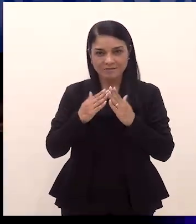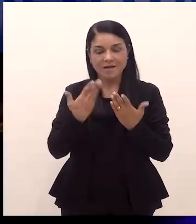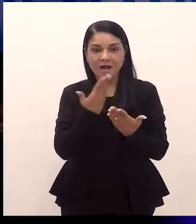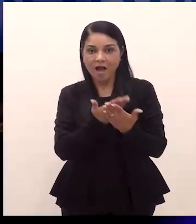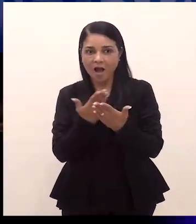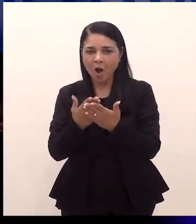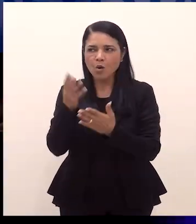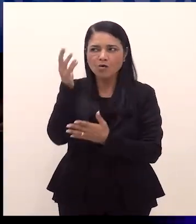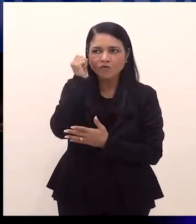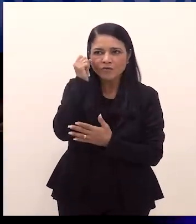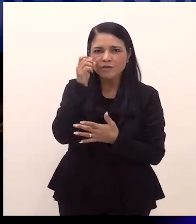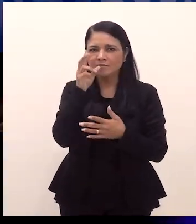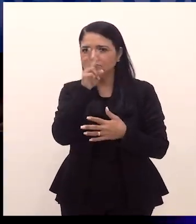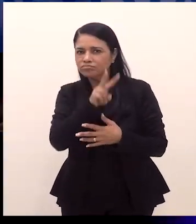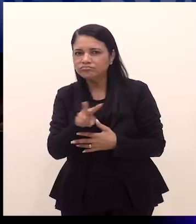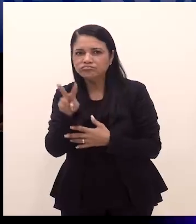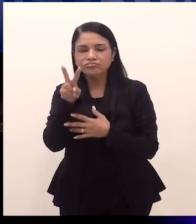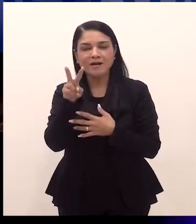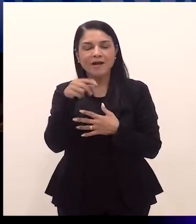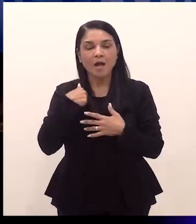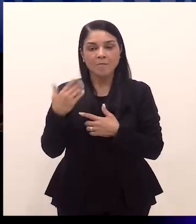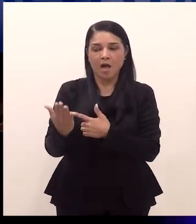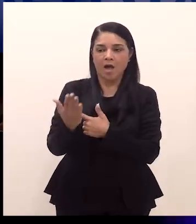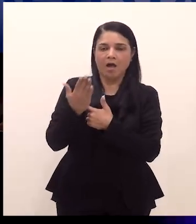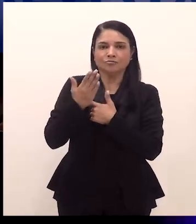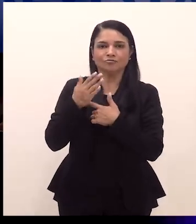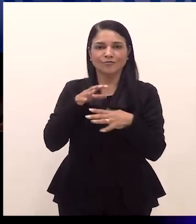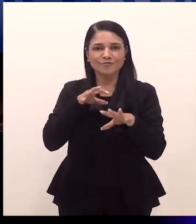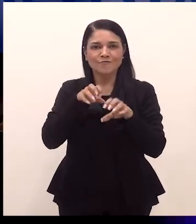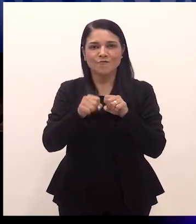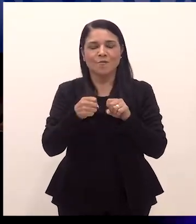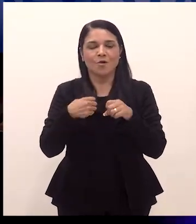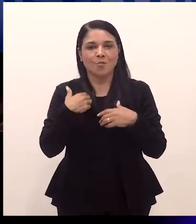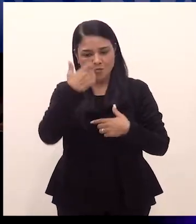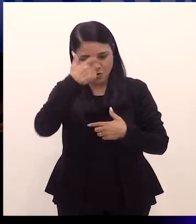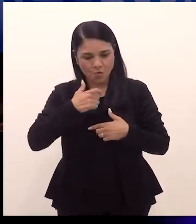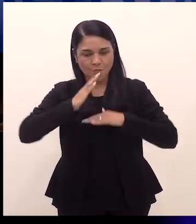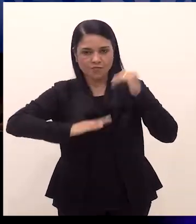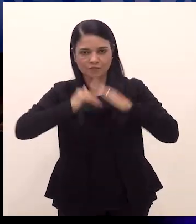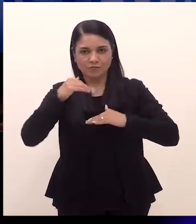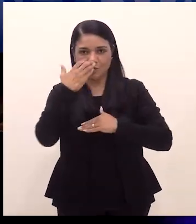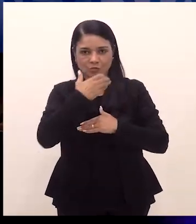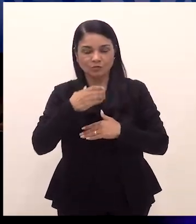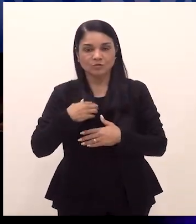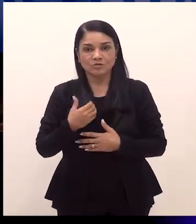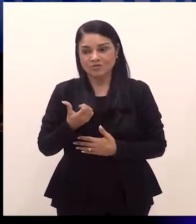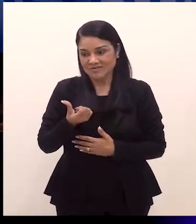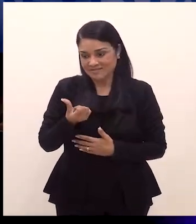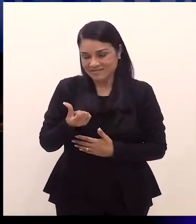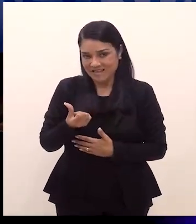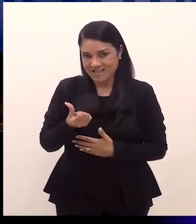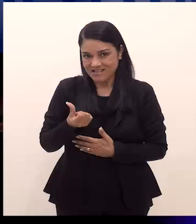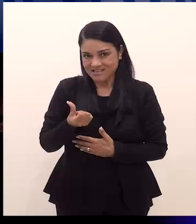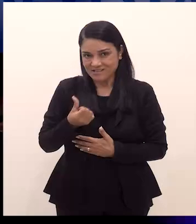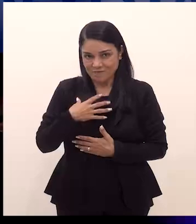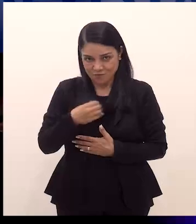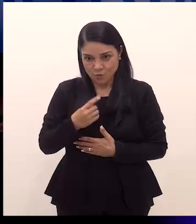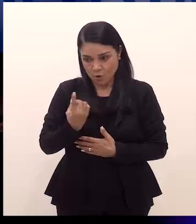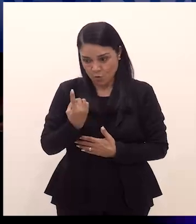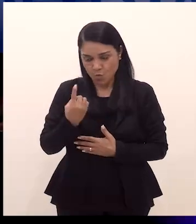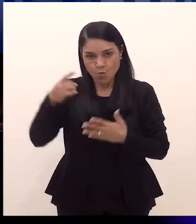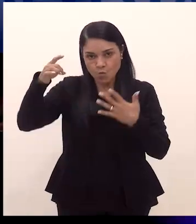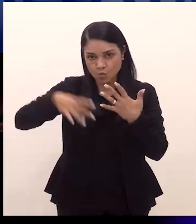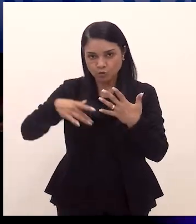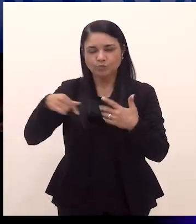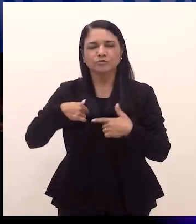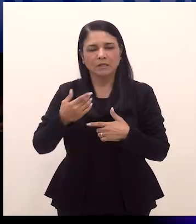eu ouvi eles dando. E aquilo me ajudou a me formar como músico. Eu sou um caçula de 6 filhos. Então,